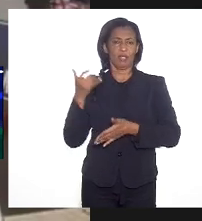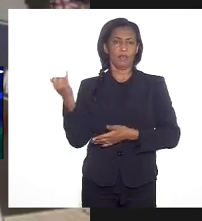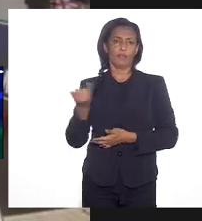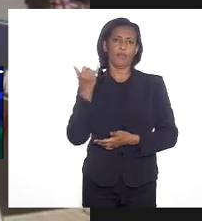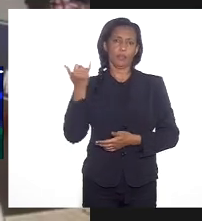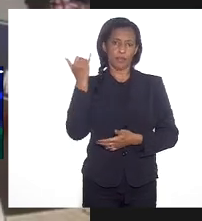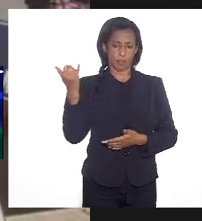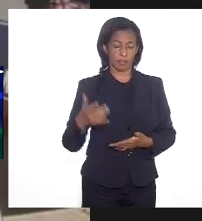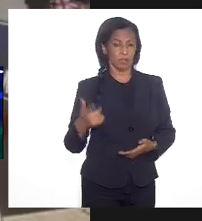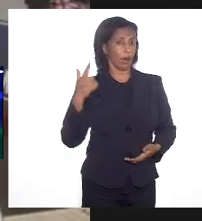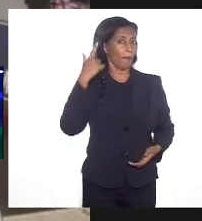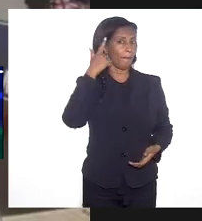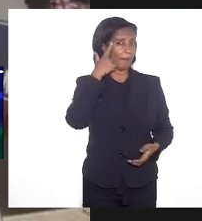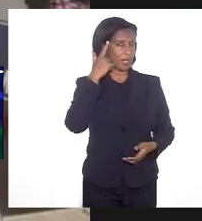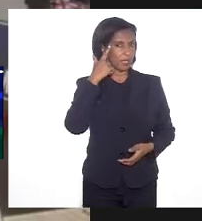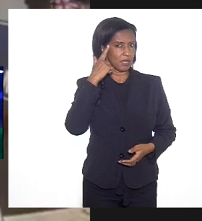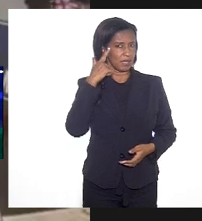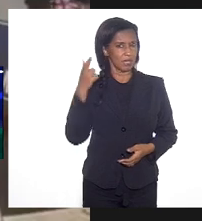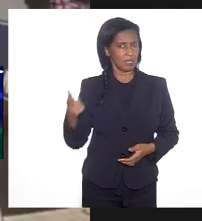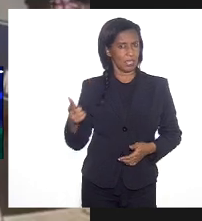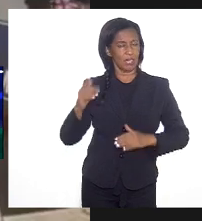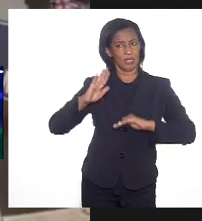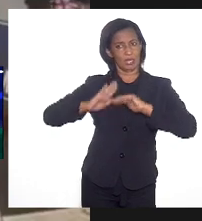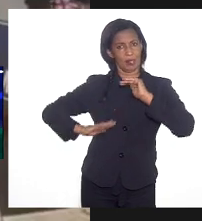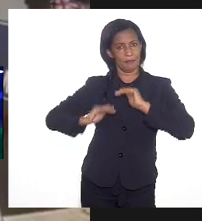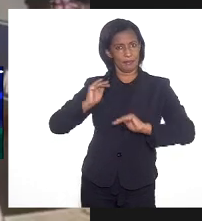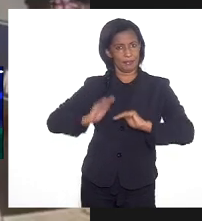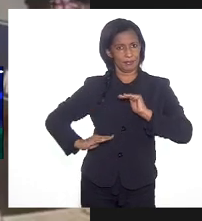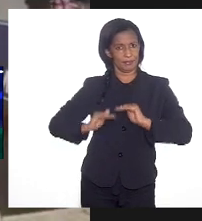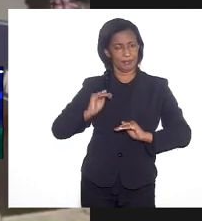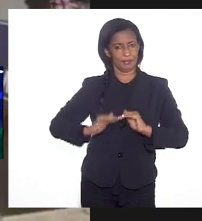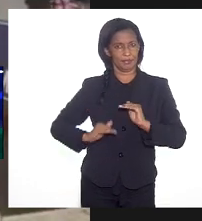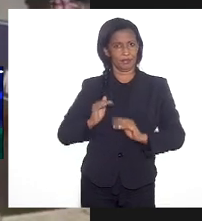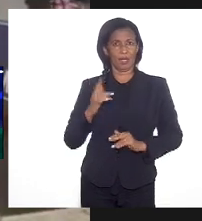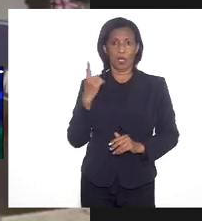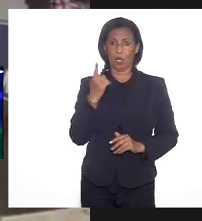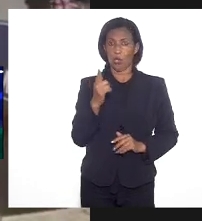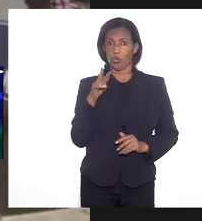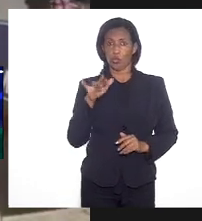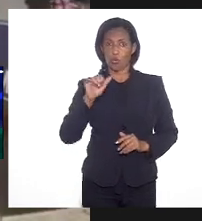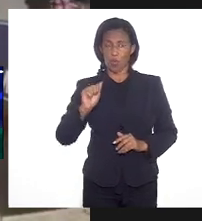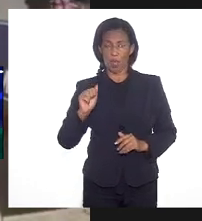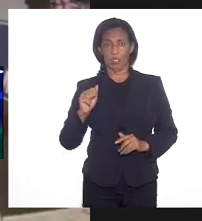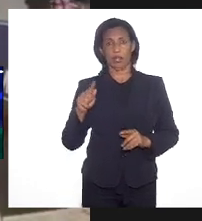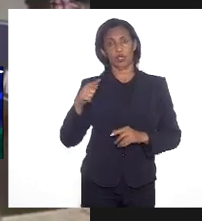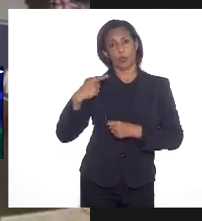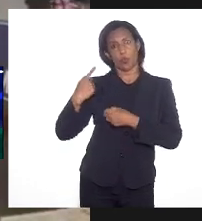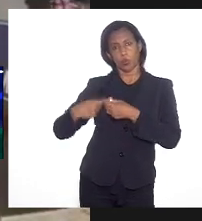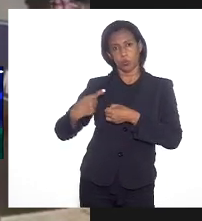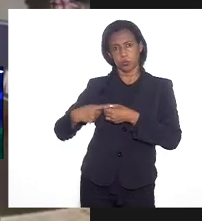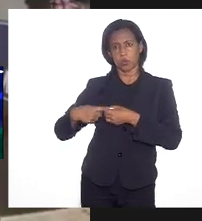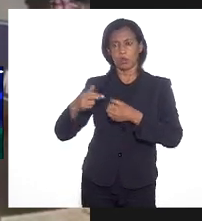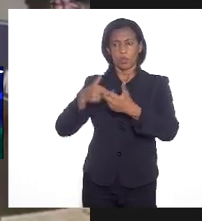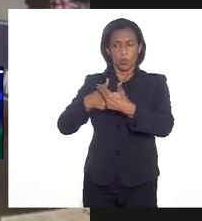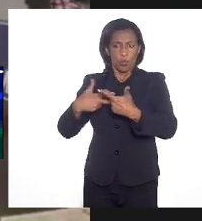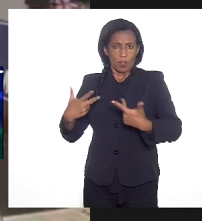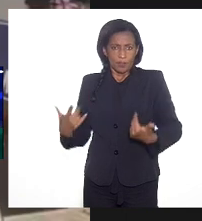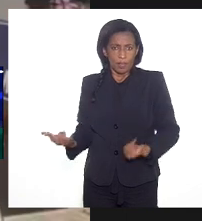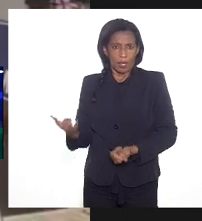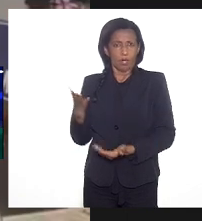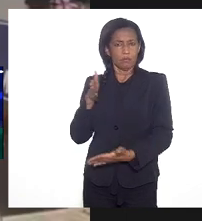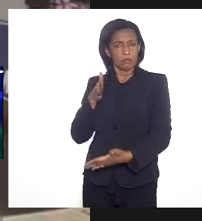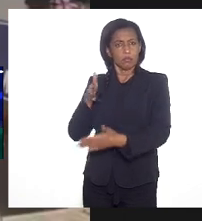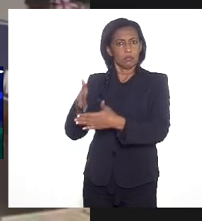Então, pensar desse curso de capacitação aos guardas municipais, sendo qualificados nesse sentido,